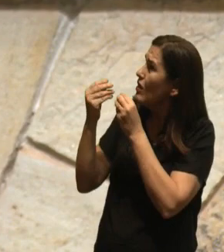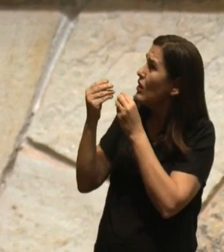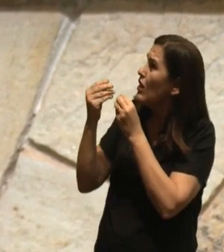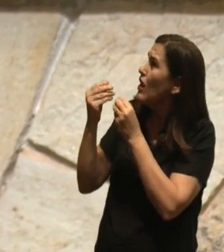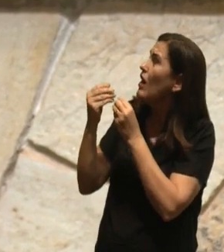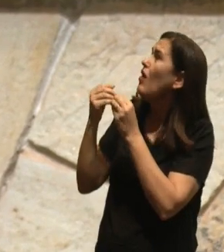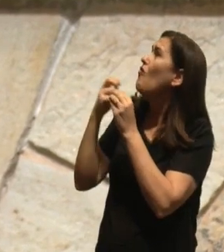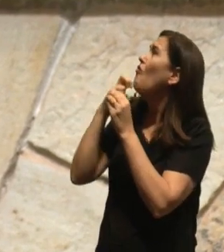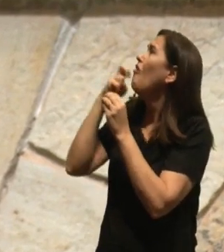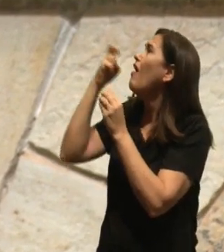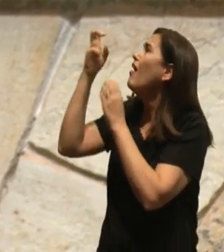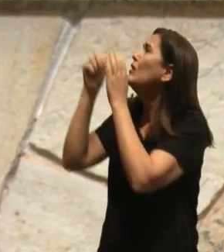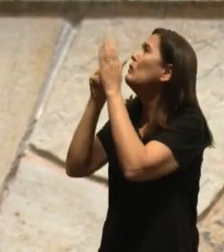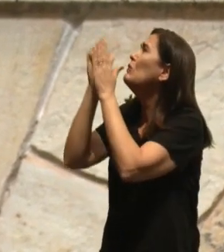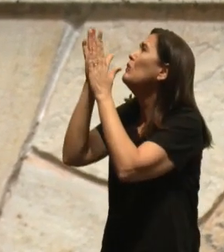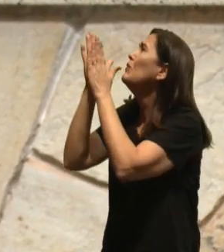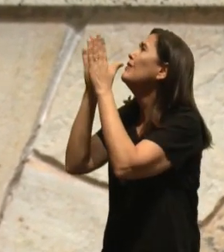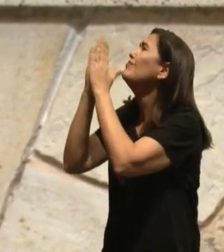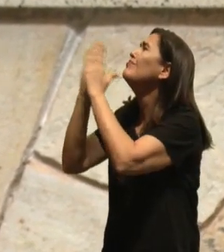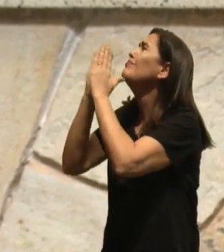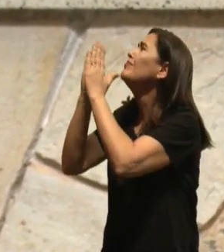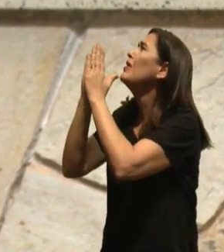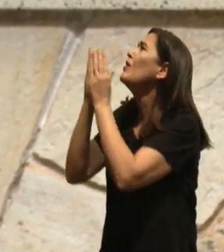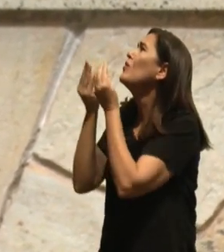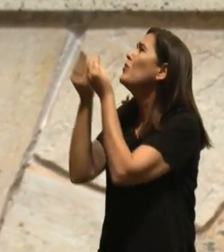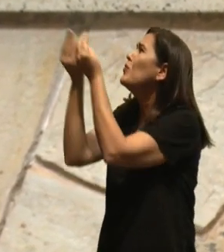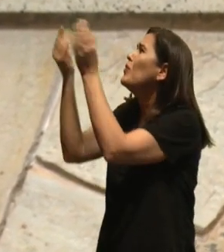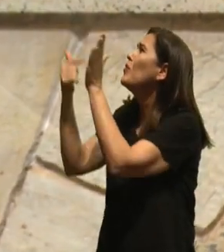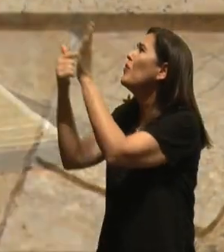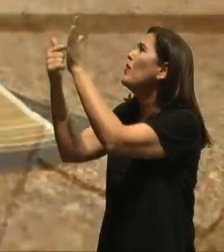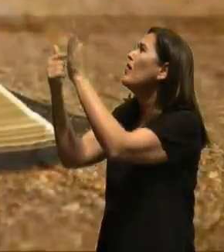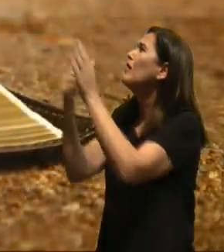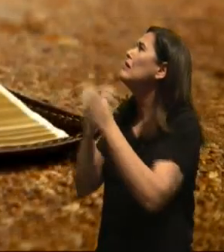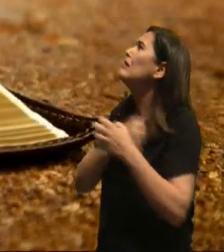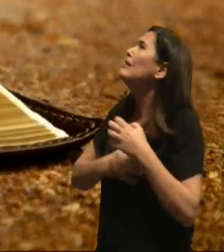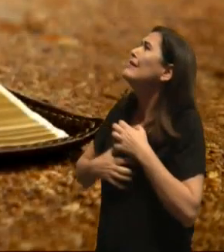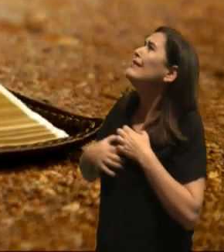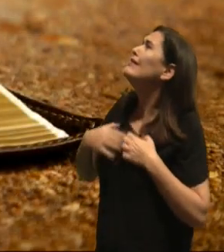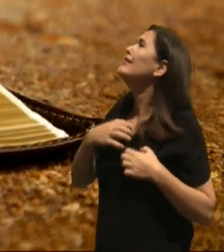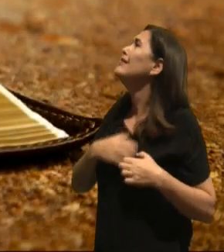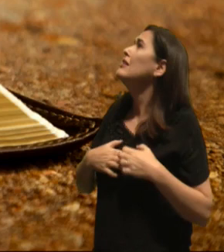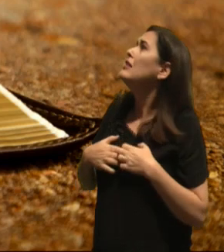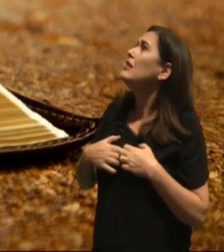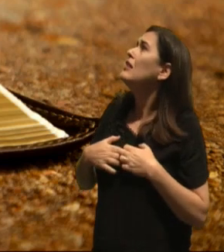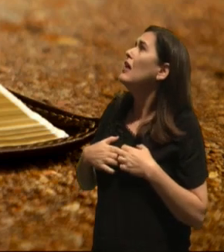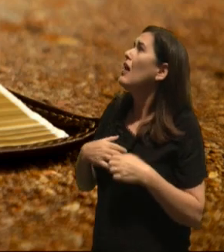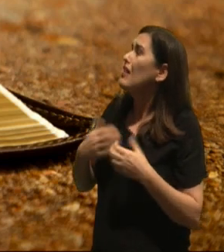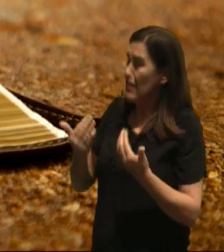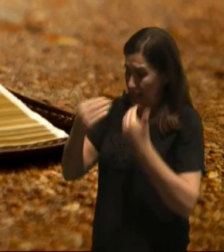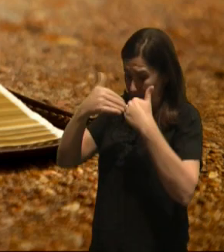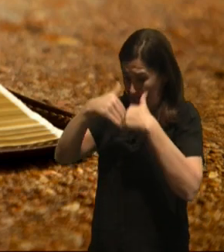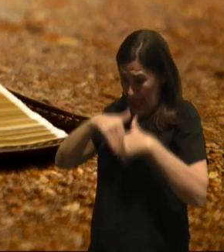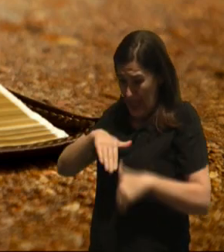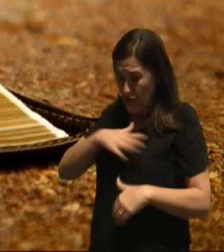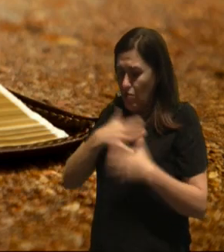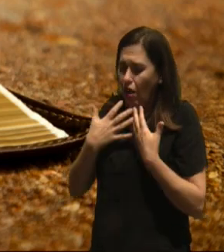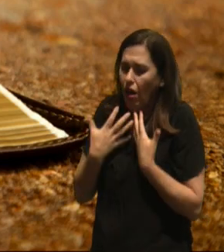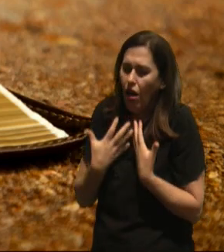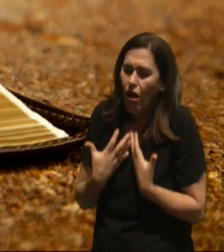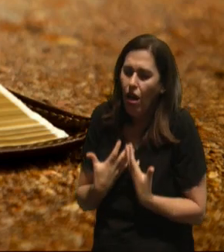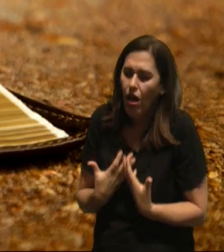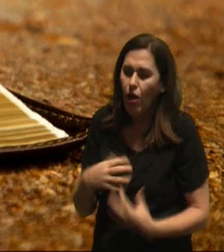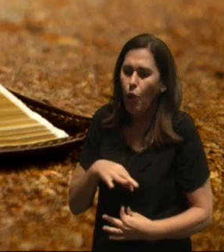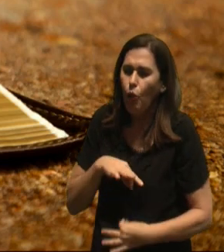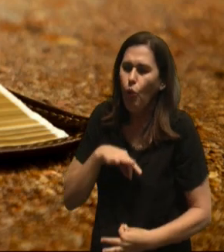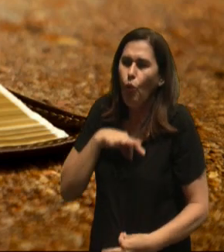minha queixa, a sua presença exponho a minha tribulação. Quando dentro de mim me esmorece o